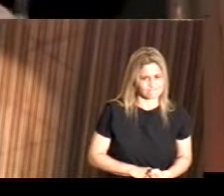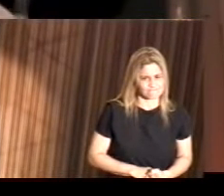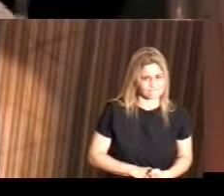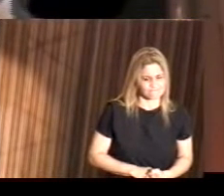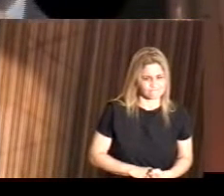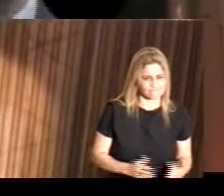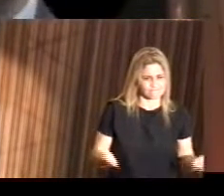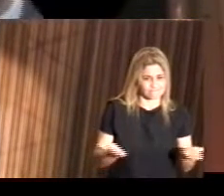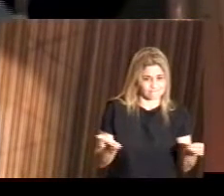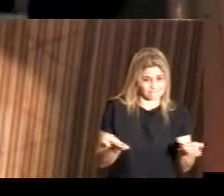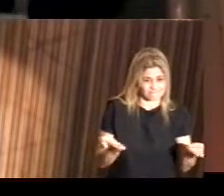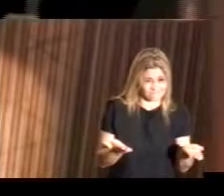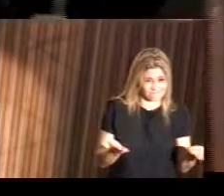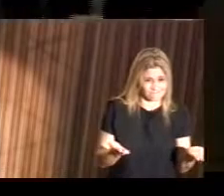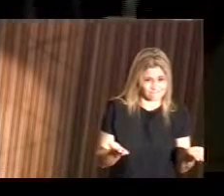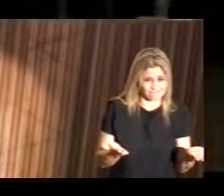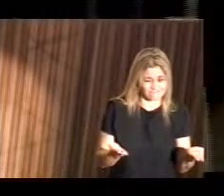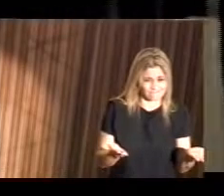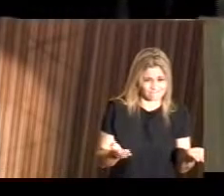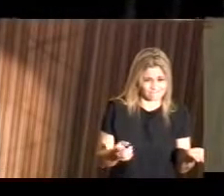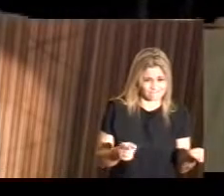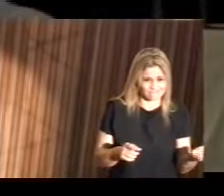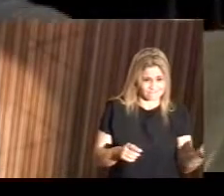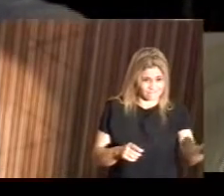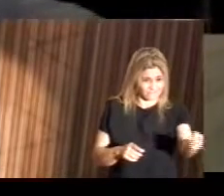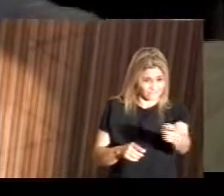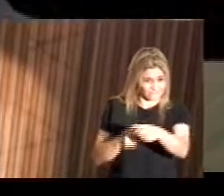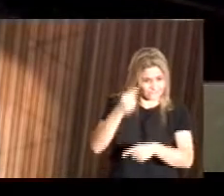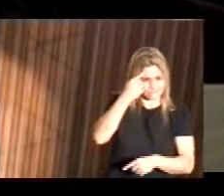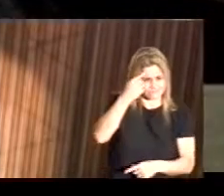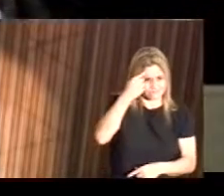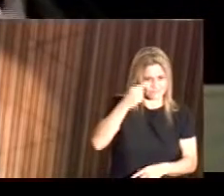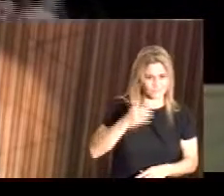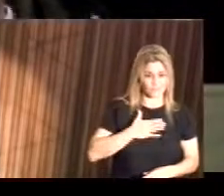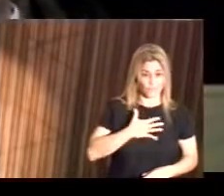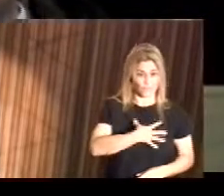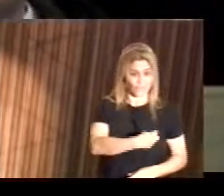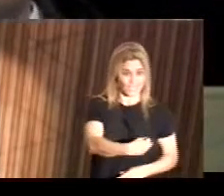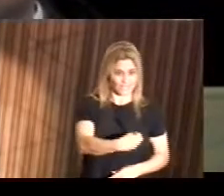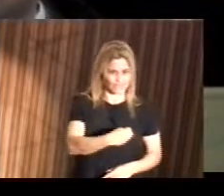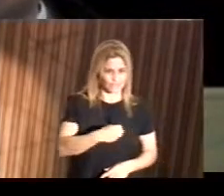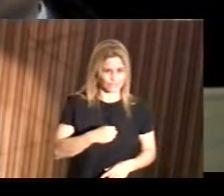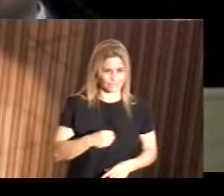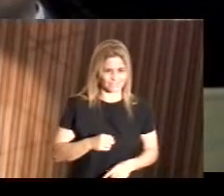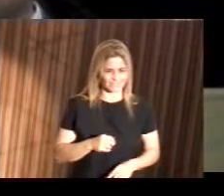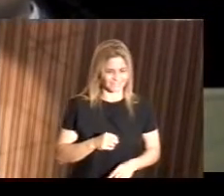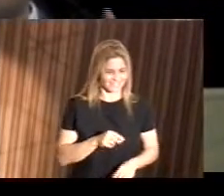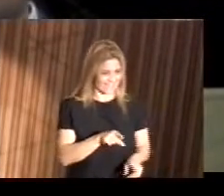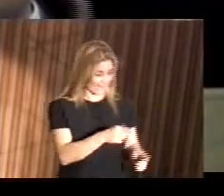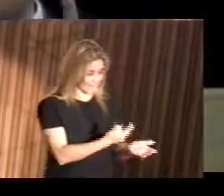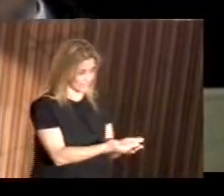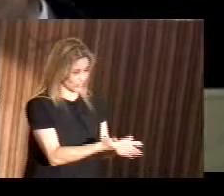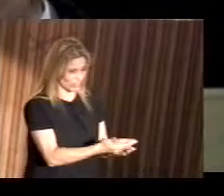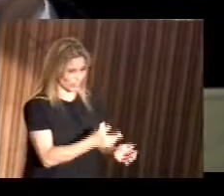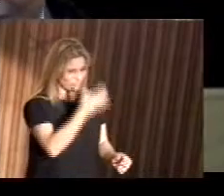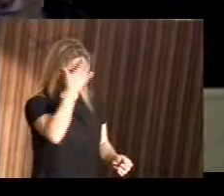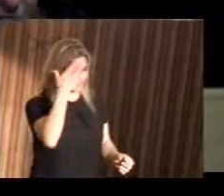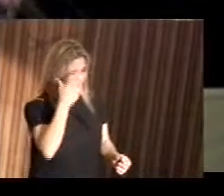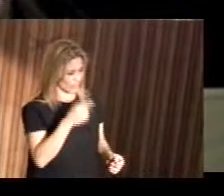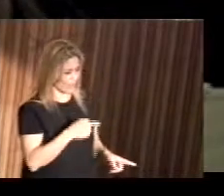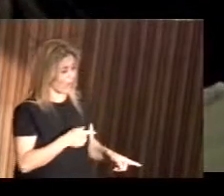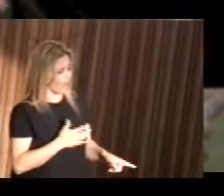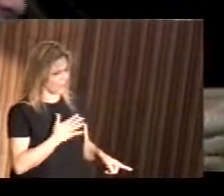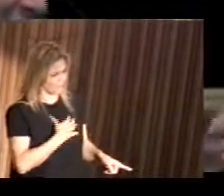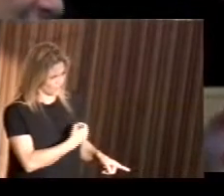Eu prefiro que os meus filhos, lá na escola, sorriam dele porque eles temem a